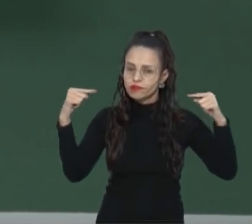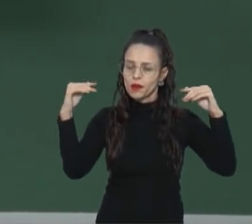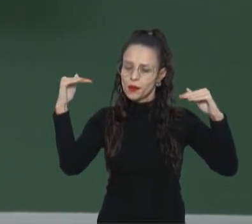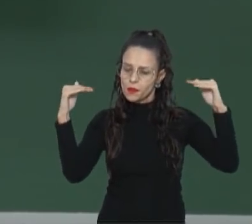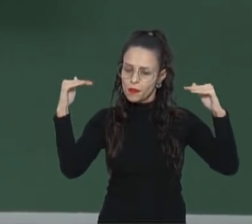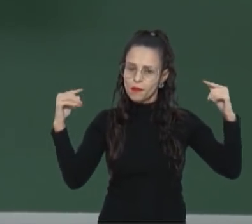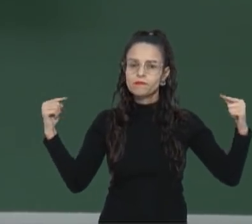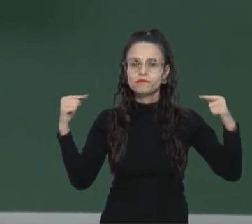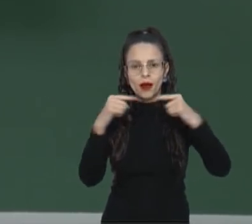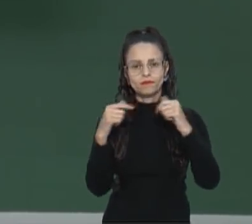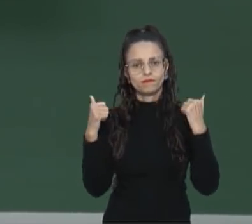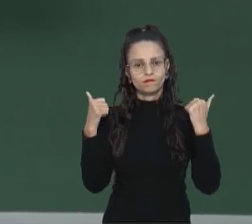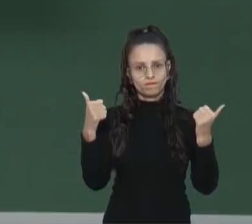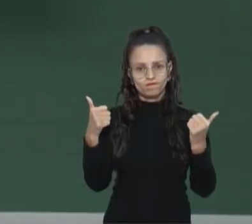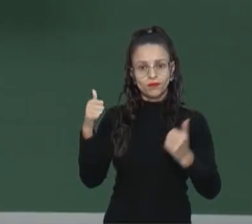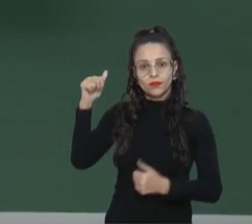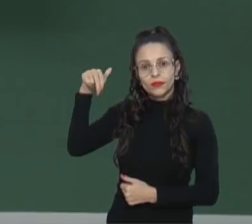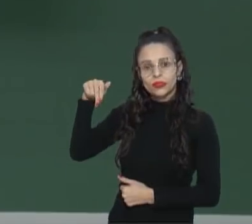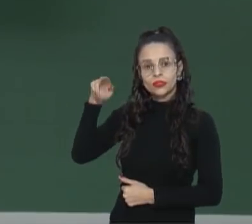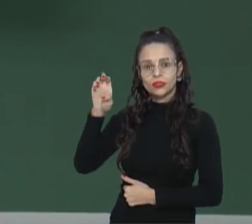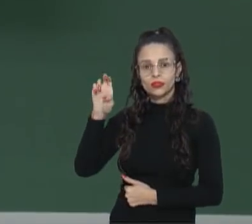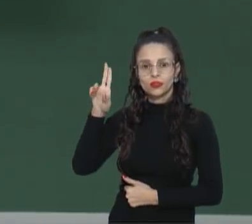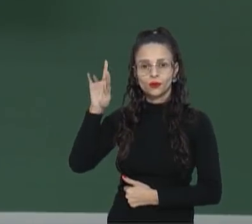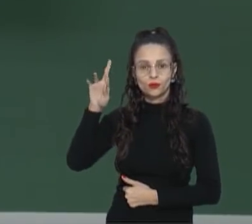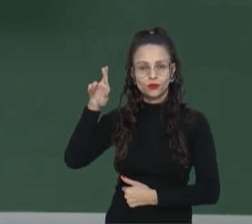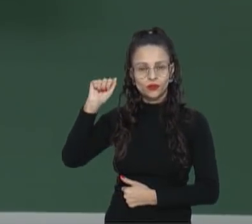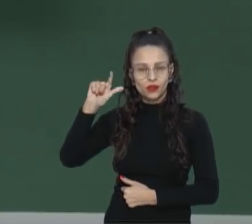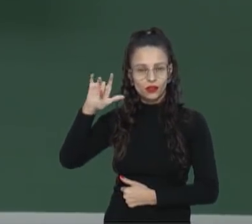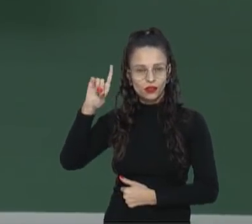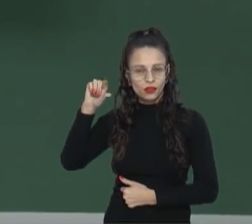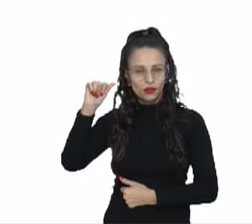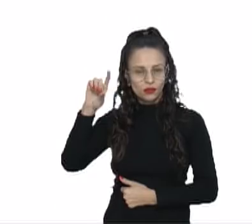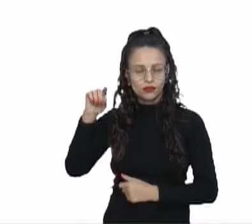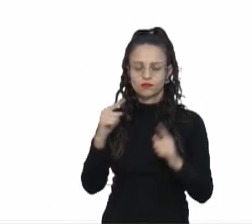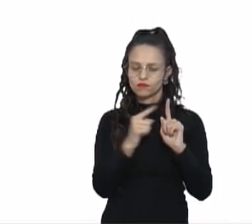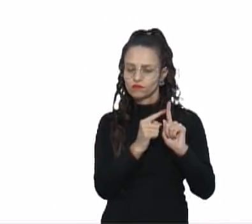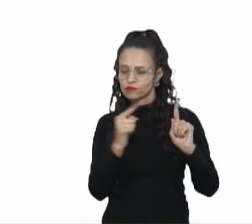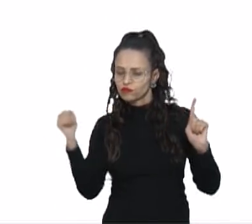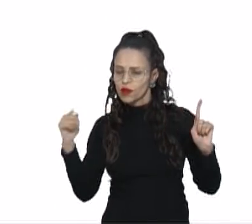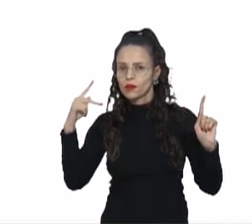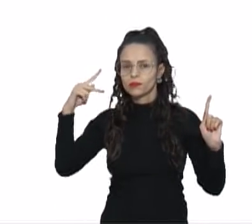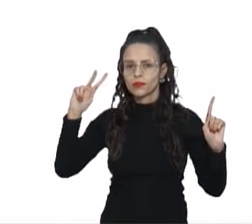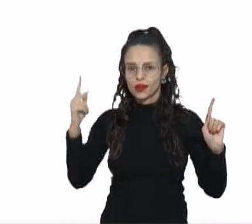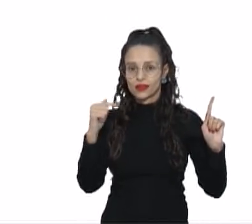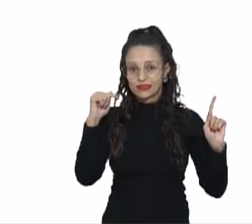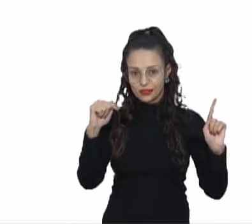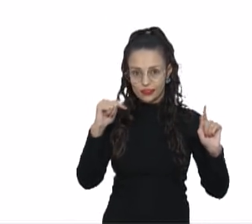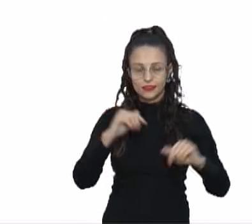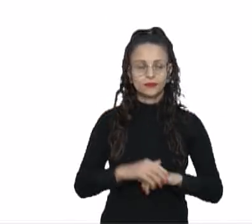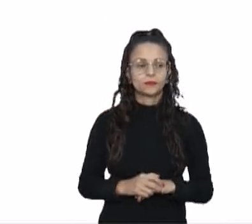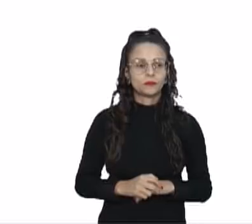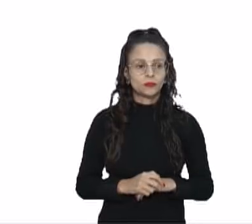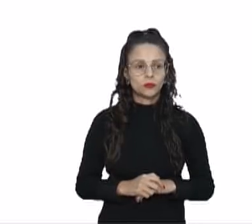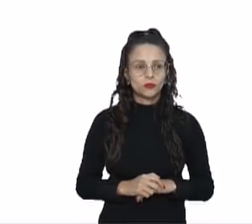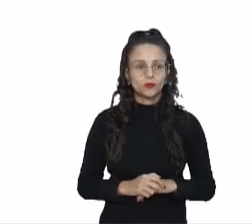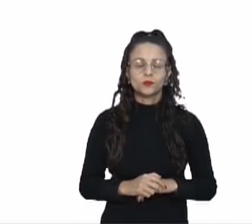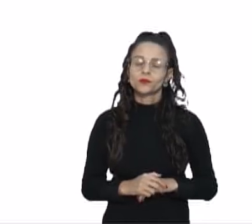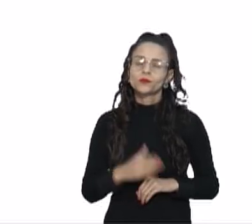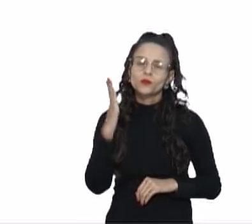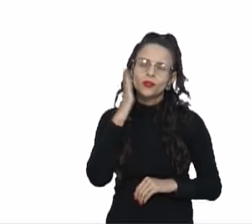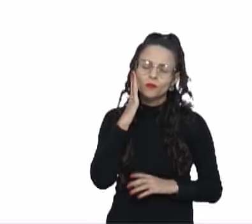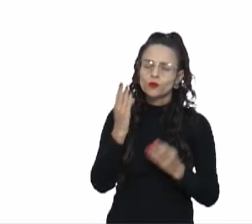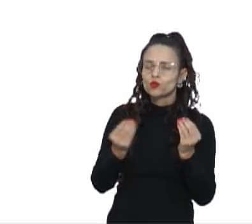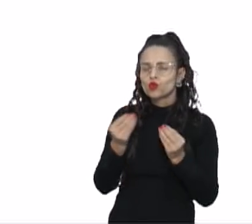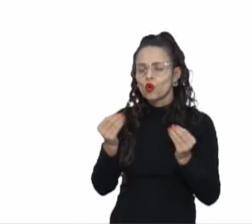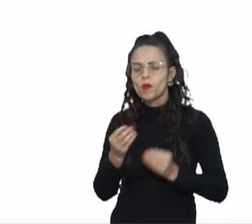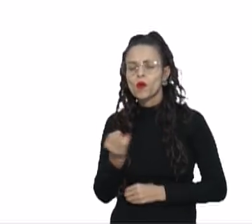ter neutralidade. Um pH igual a 7. Perfeito? Veja só. Para a gente medir esse tal de